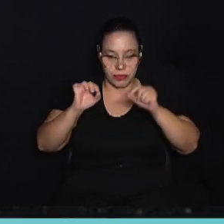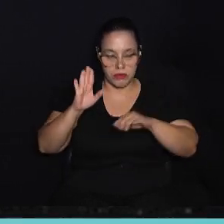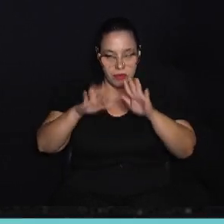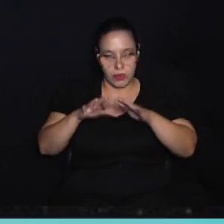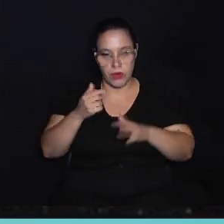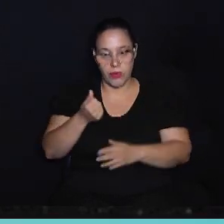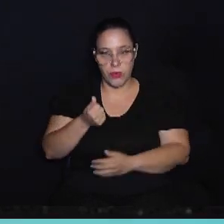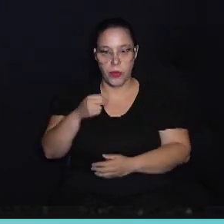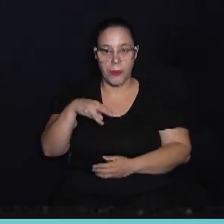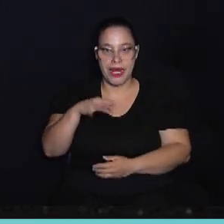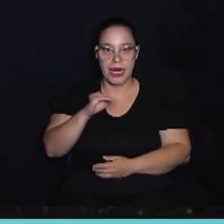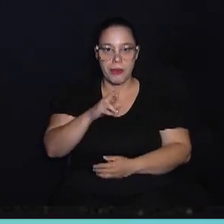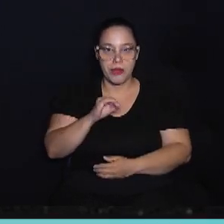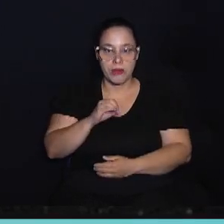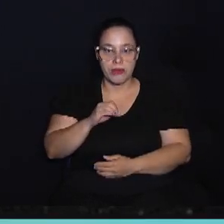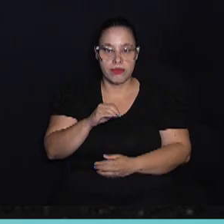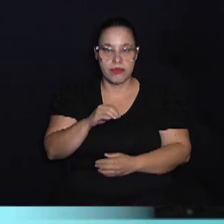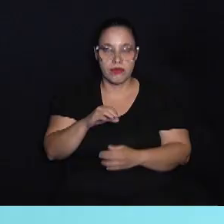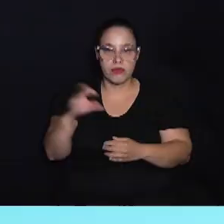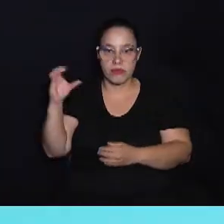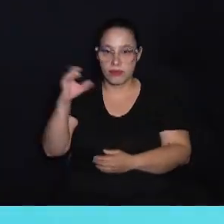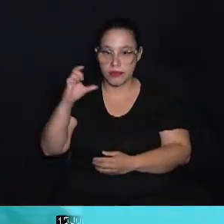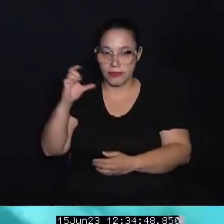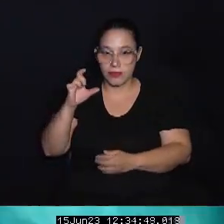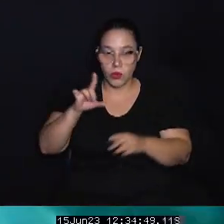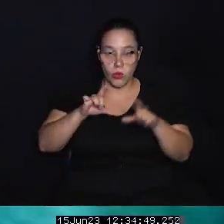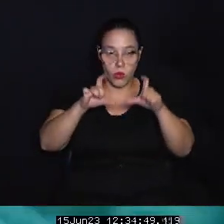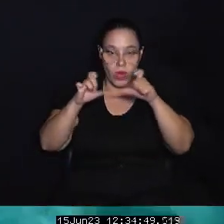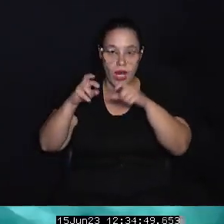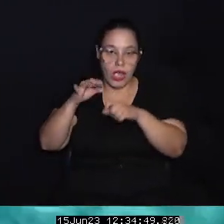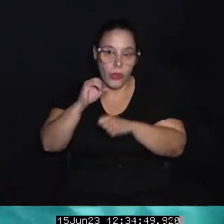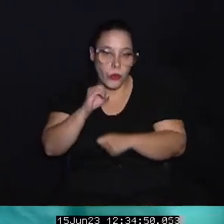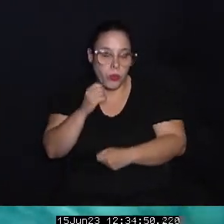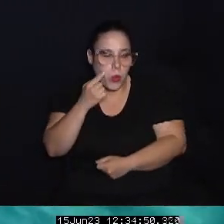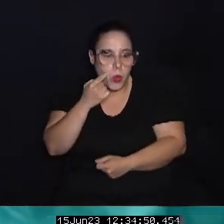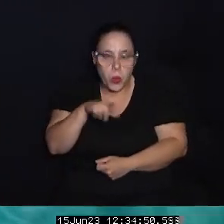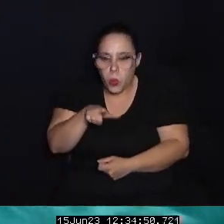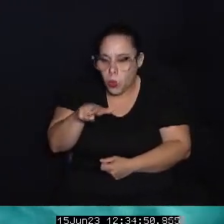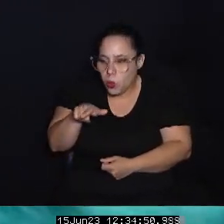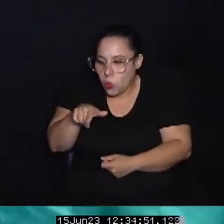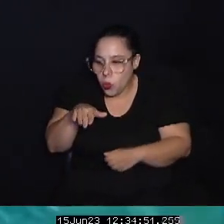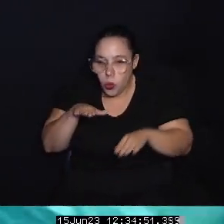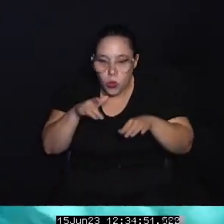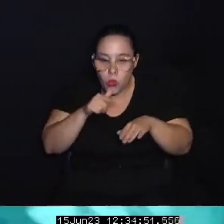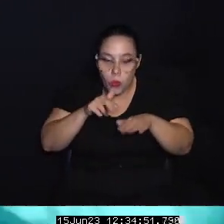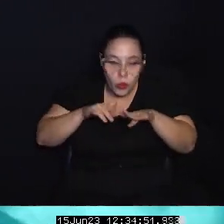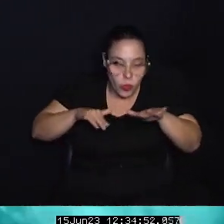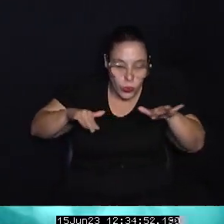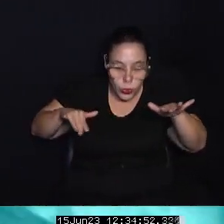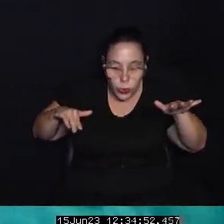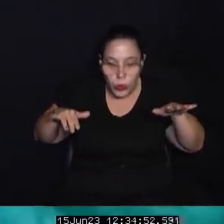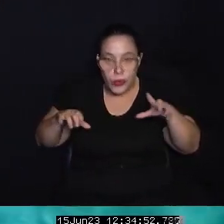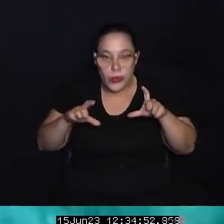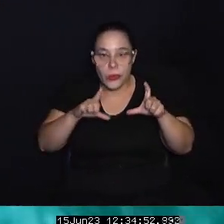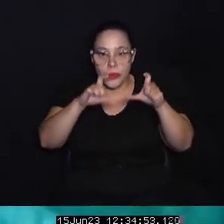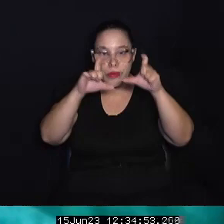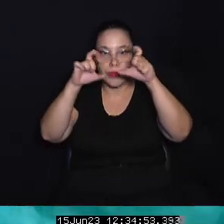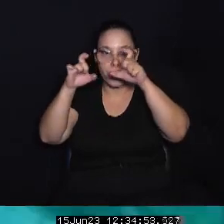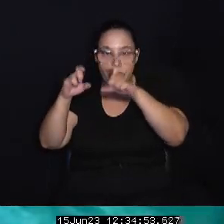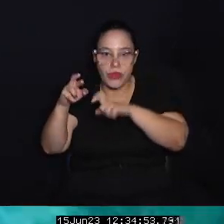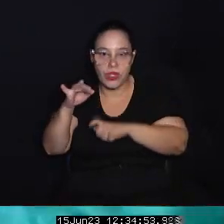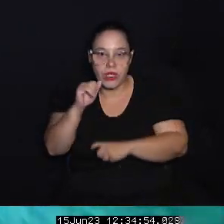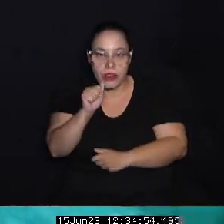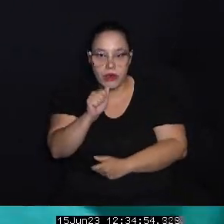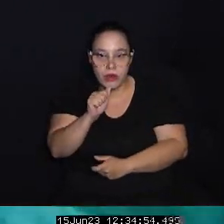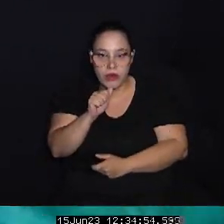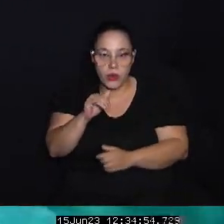de fragmentos de no mínimo 1 milímetro. Cientistas instalam câmeras em leões marinhos para monitorar oceanos. As